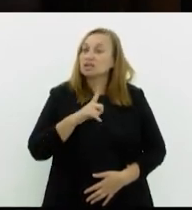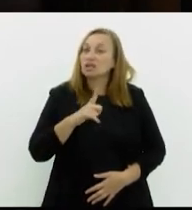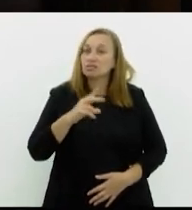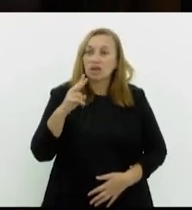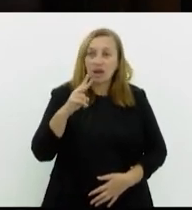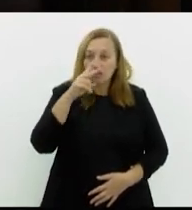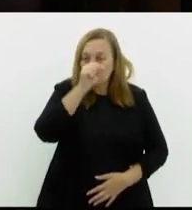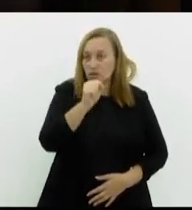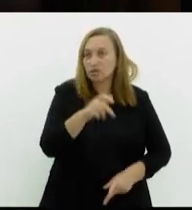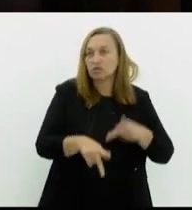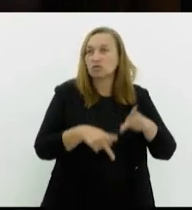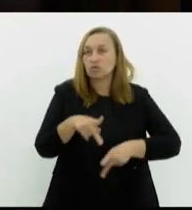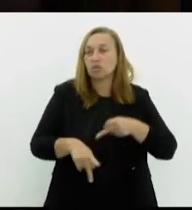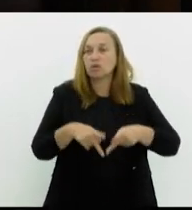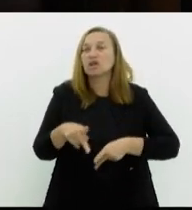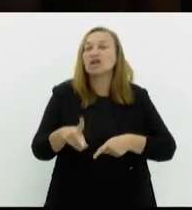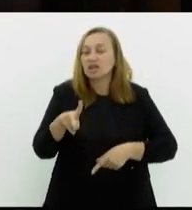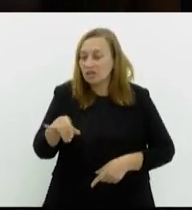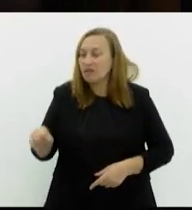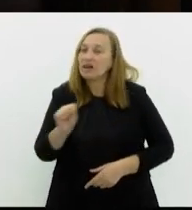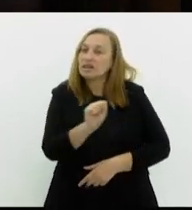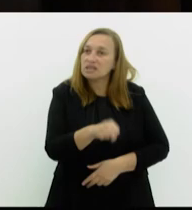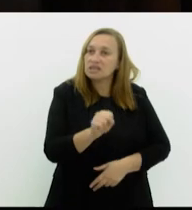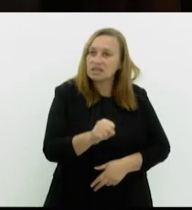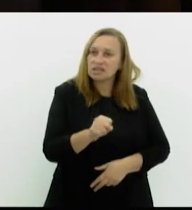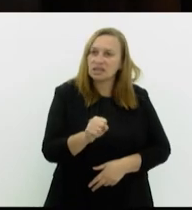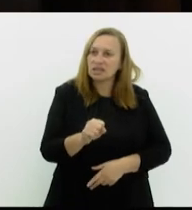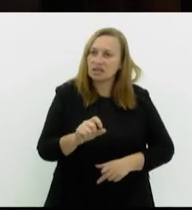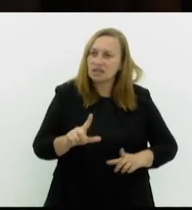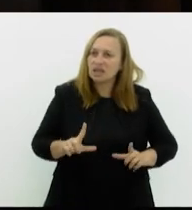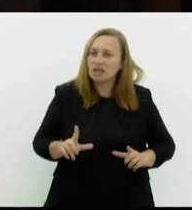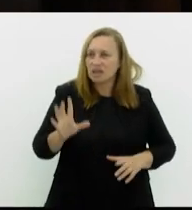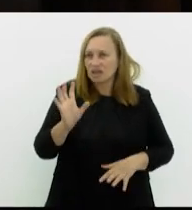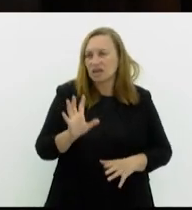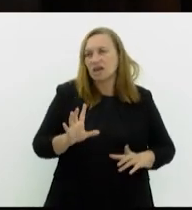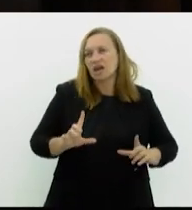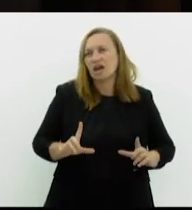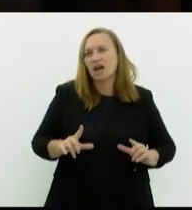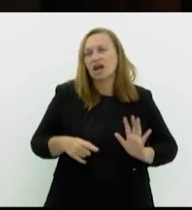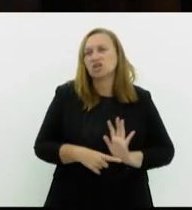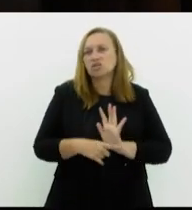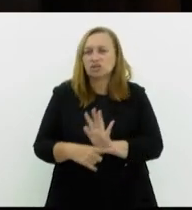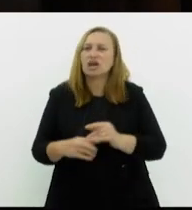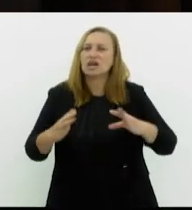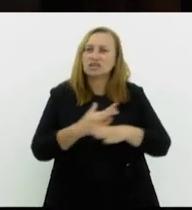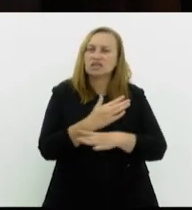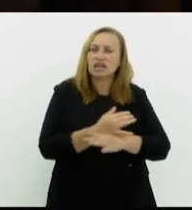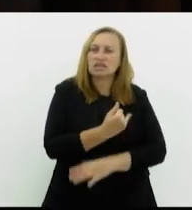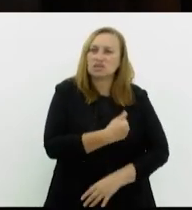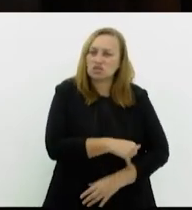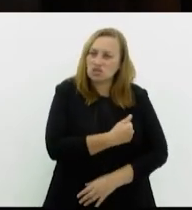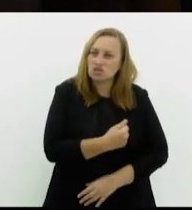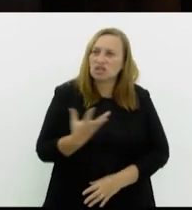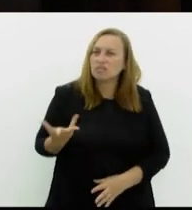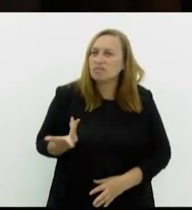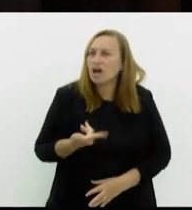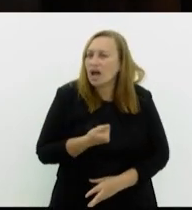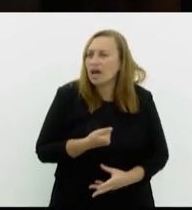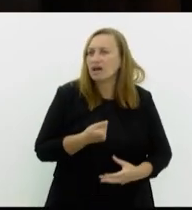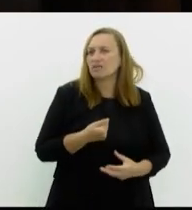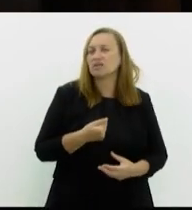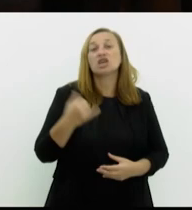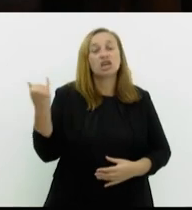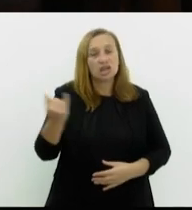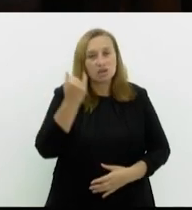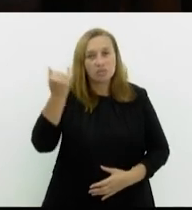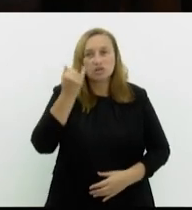do povo, que vai sim virar a chave dessa cidade. E essa cidade de São João de Meriti, que é uma cidade maravilhosa e tão